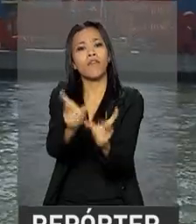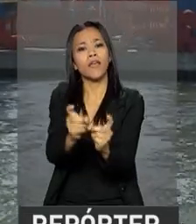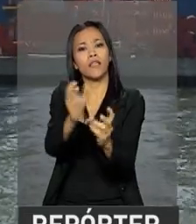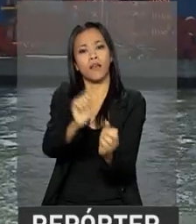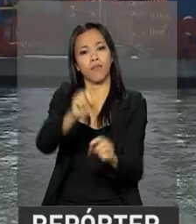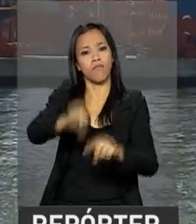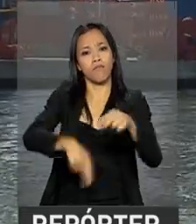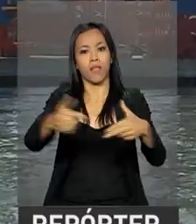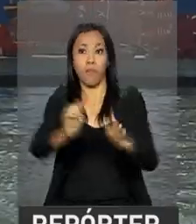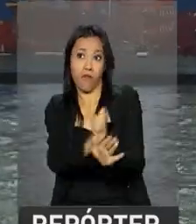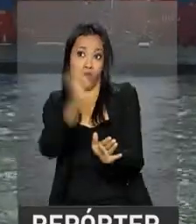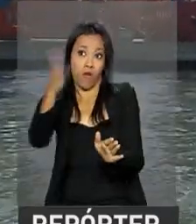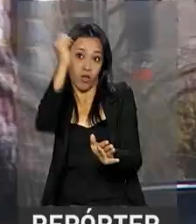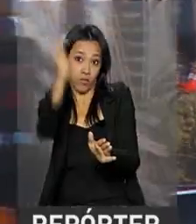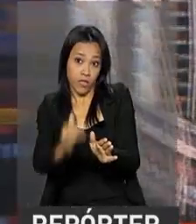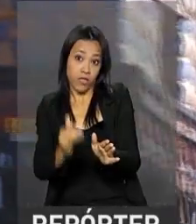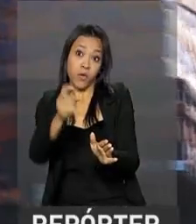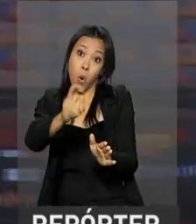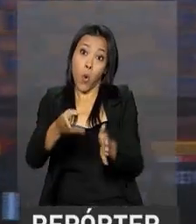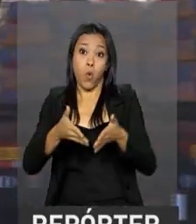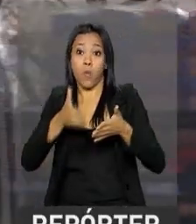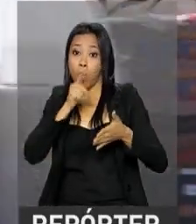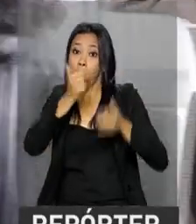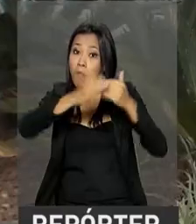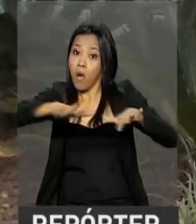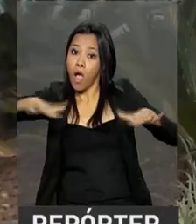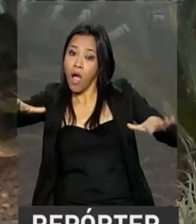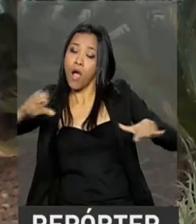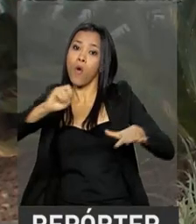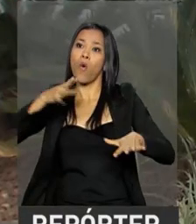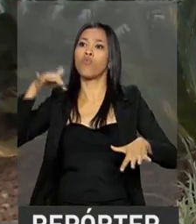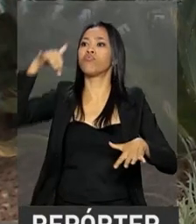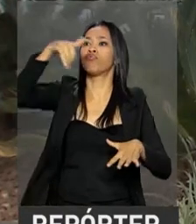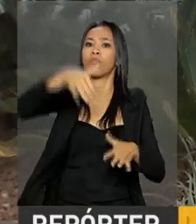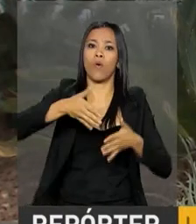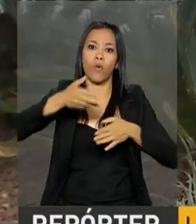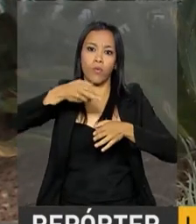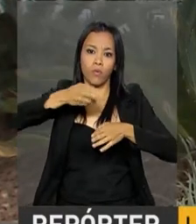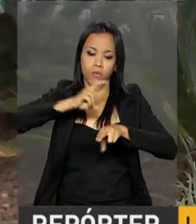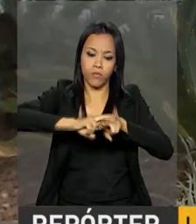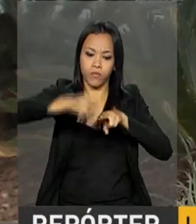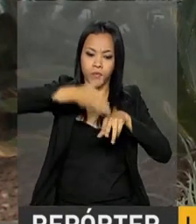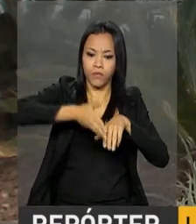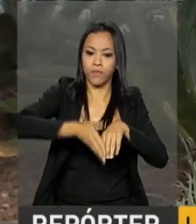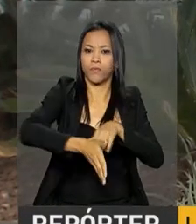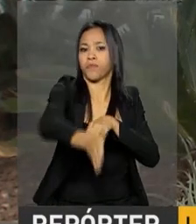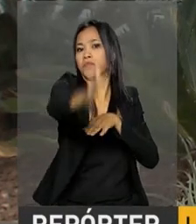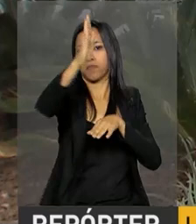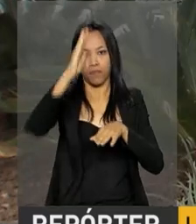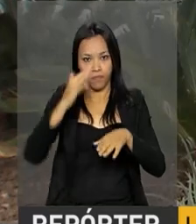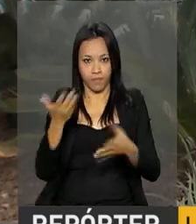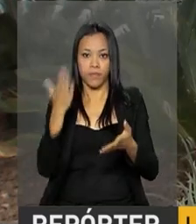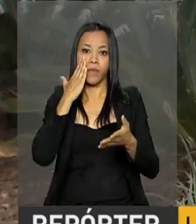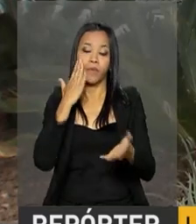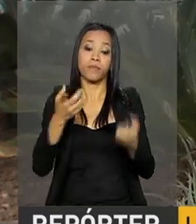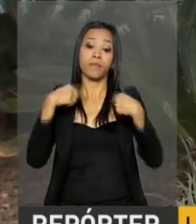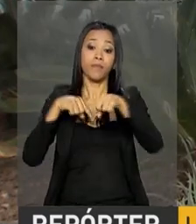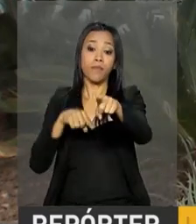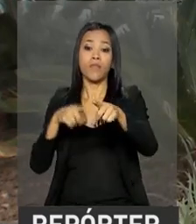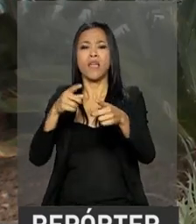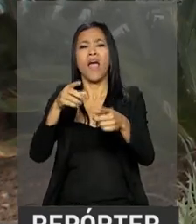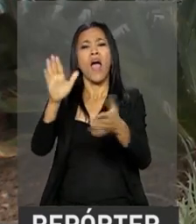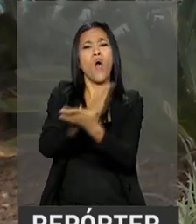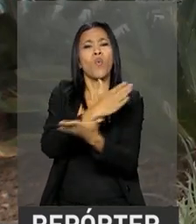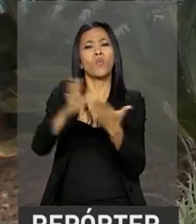que deixam o Brasil pelo mar ou por rodovias. O portal único do comércio exterior elimina a necessidade de apresentação de